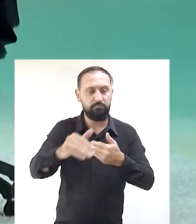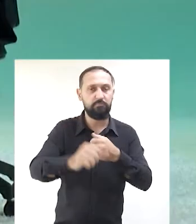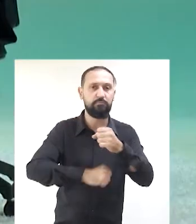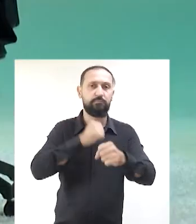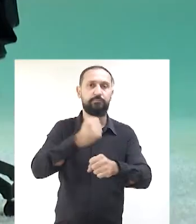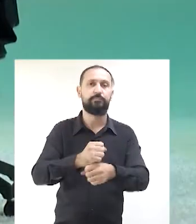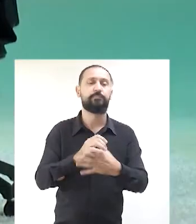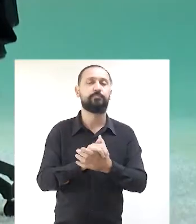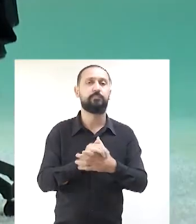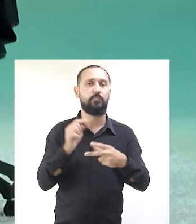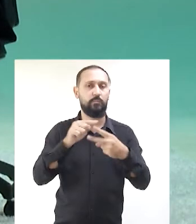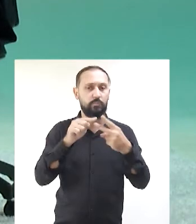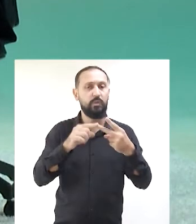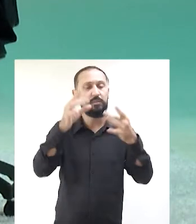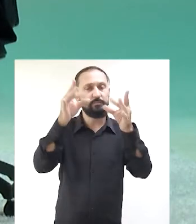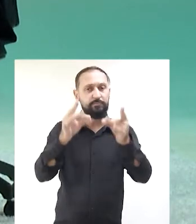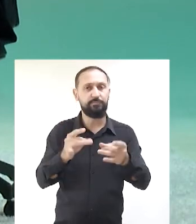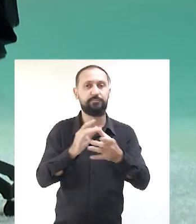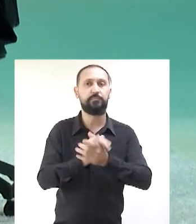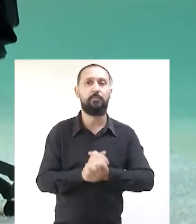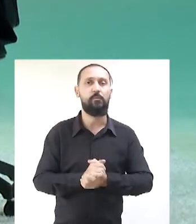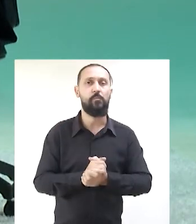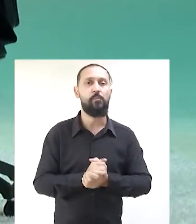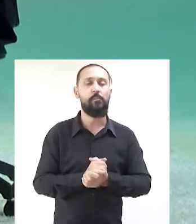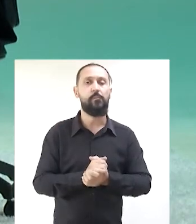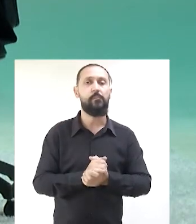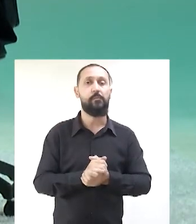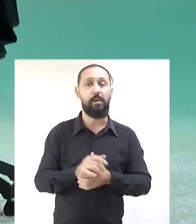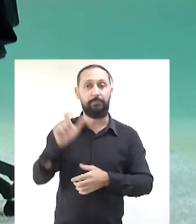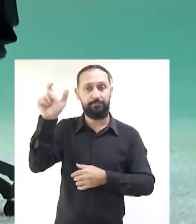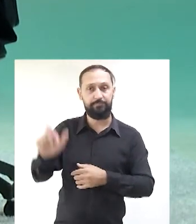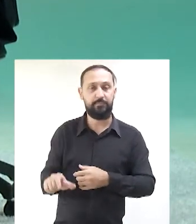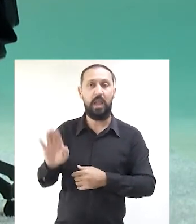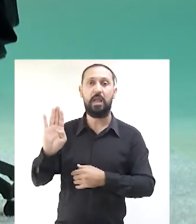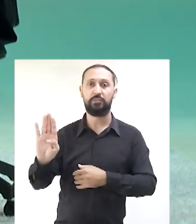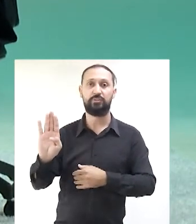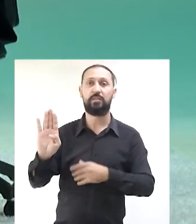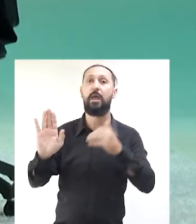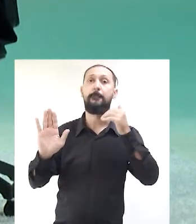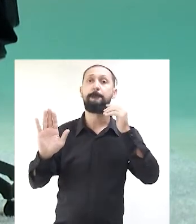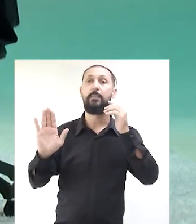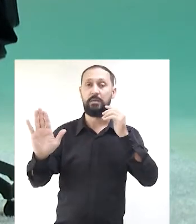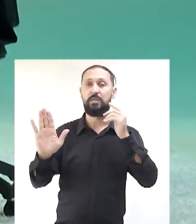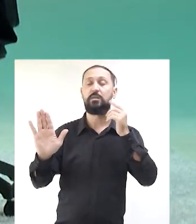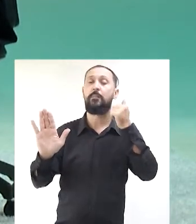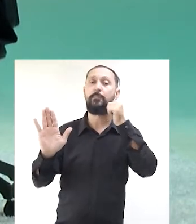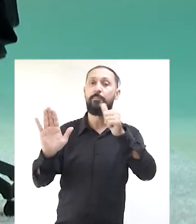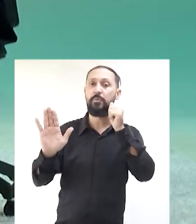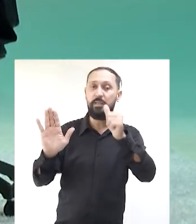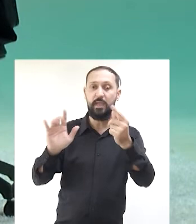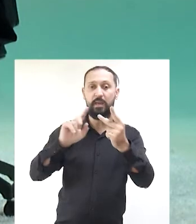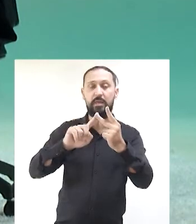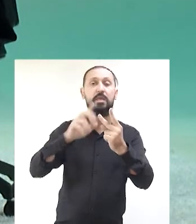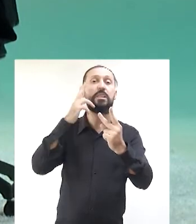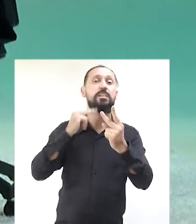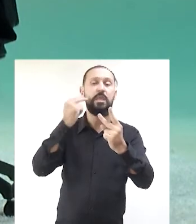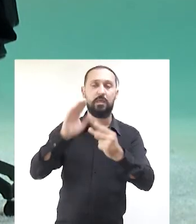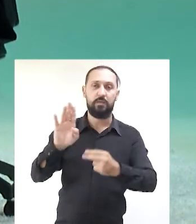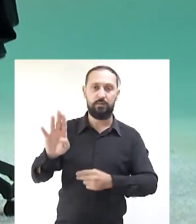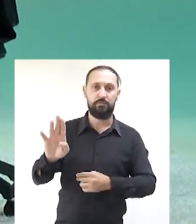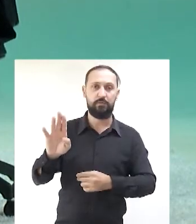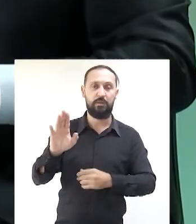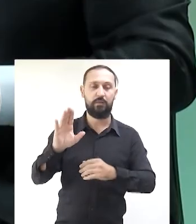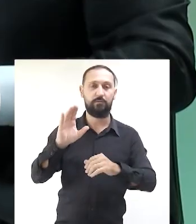vem. 2 pontos importantes a colocar aí. Bom, a candidata mulher, por exemplo, digamos que ela seja mulher e negra.